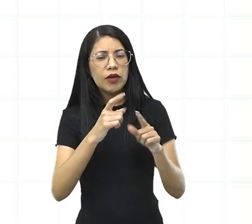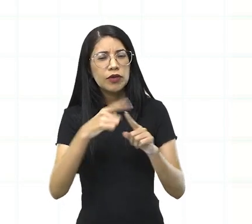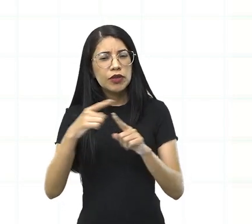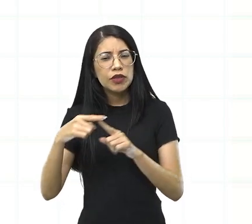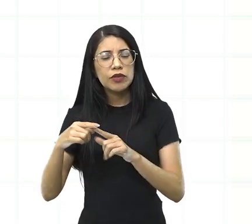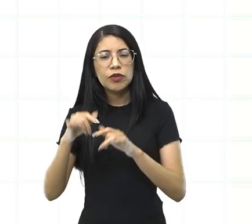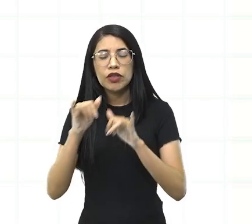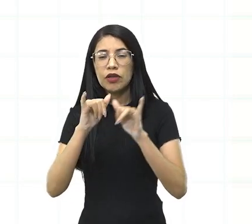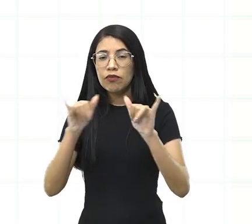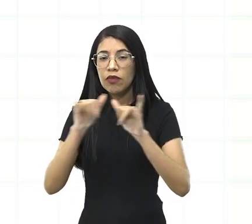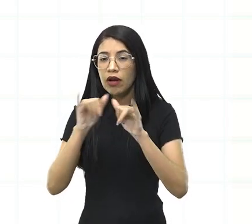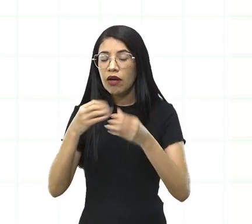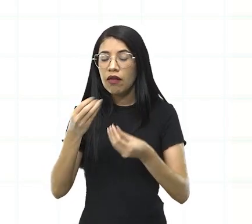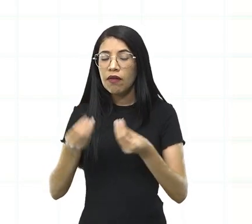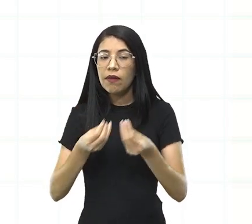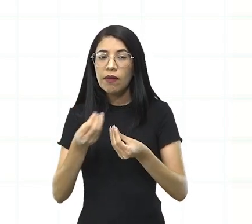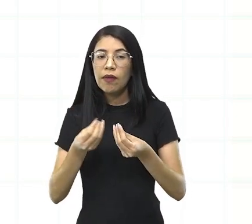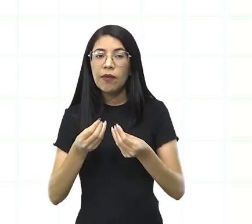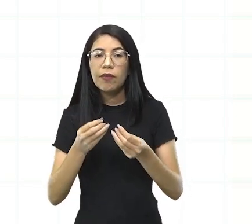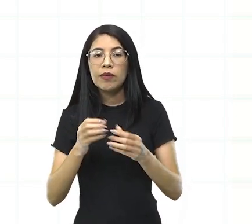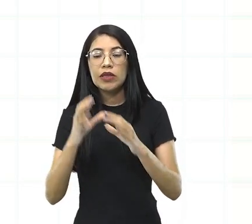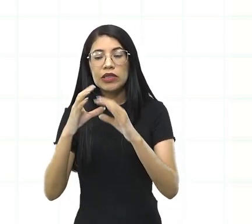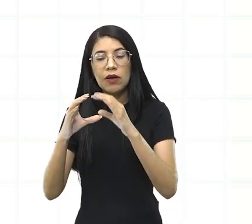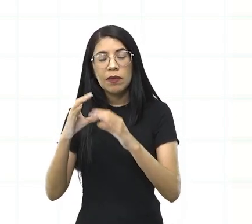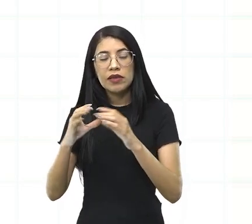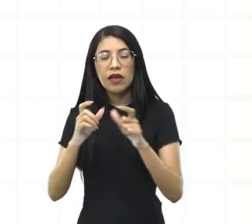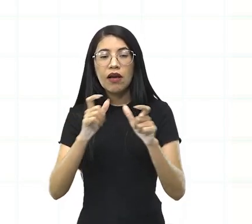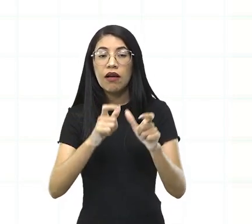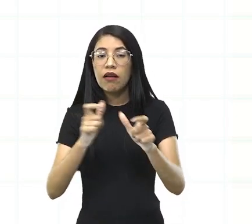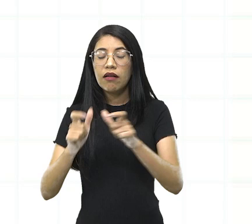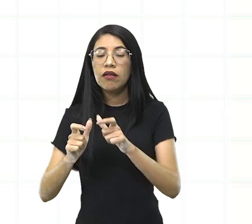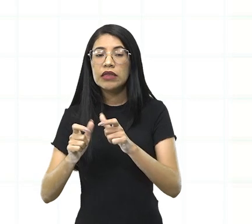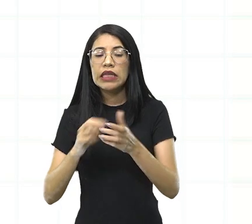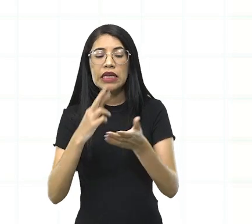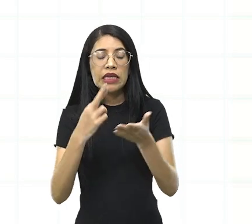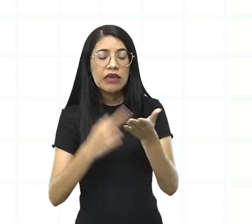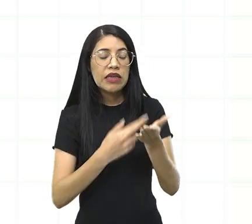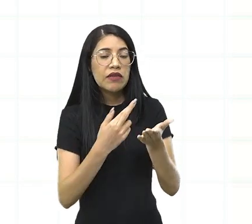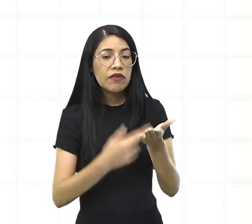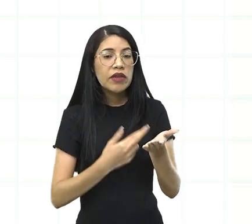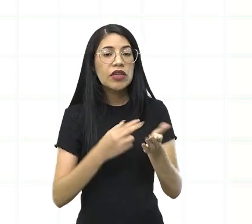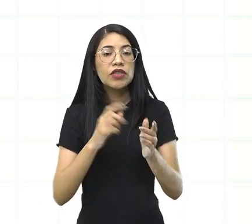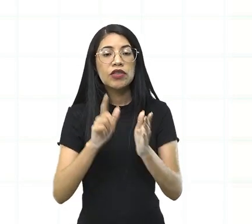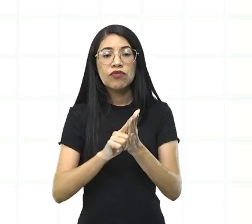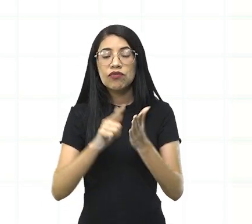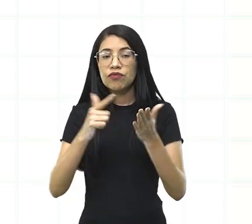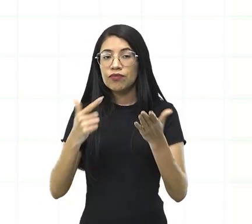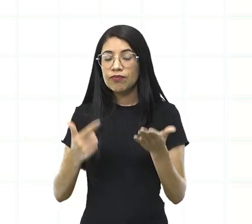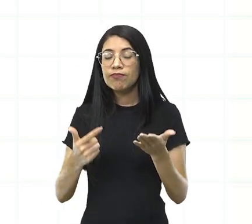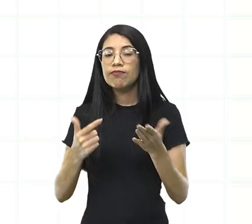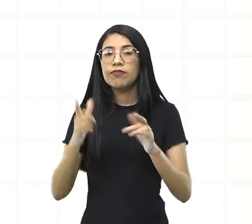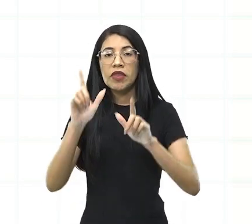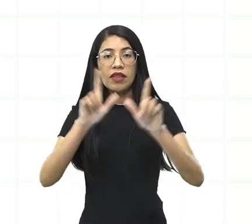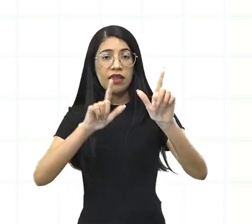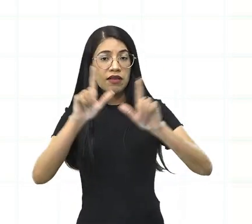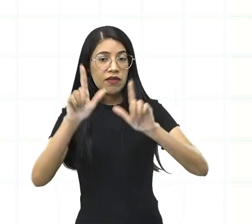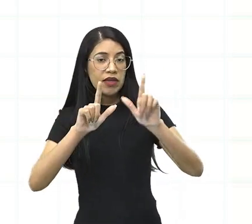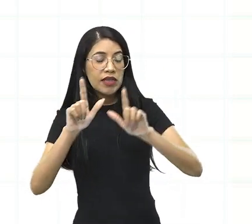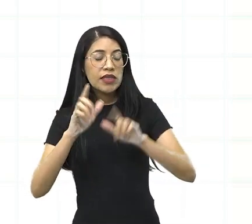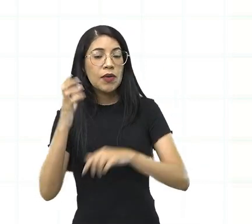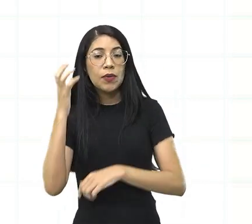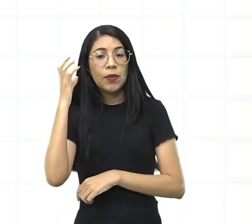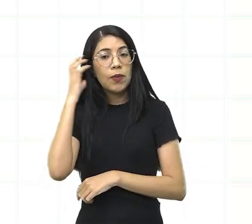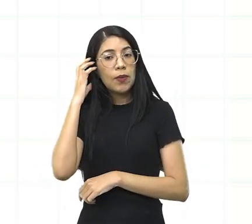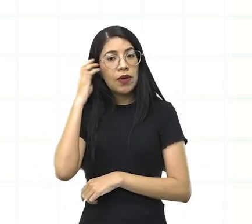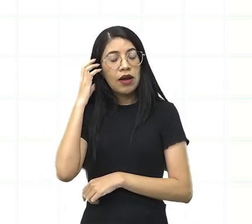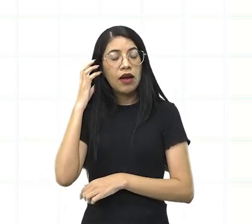comunicação. Quando a gente fala de veículos de comunicação, nós estamos falando de quê? De revistas, de jornais, né, da televisão, do